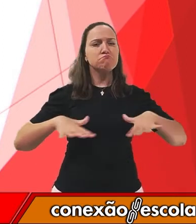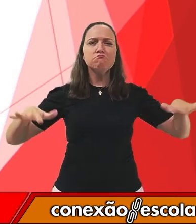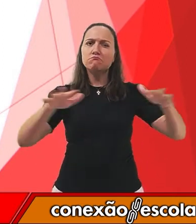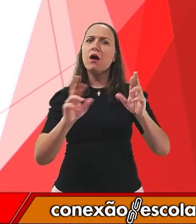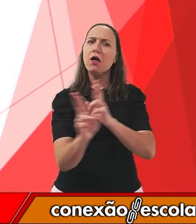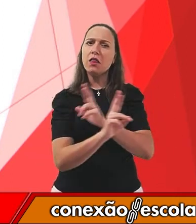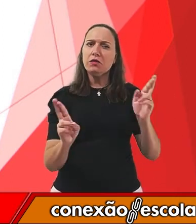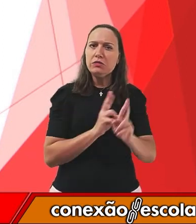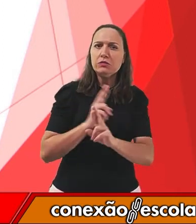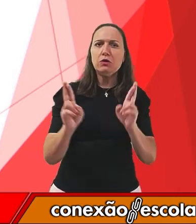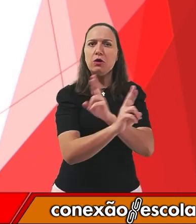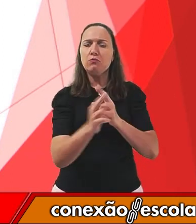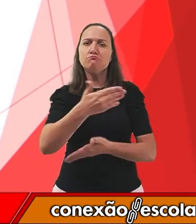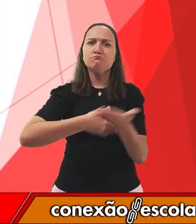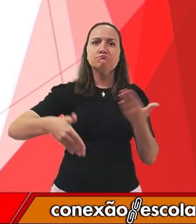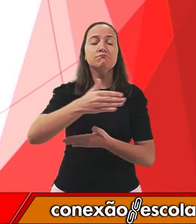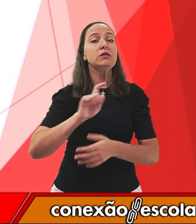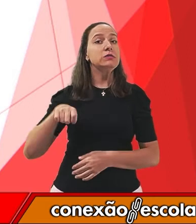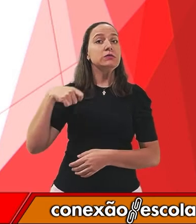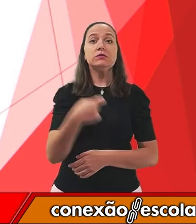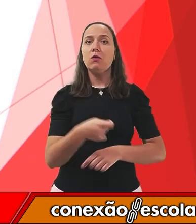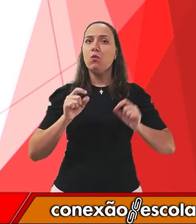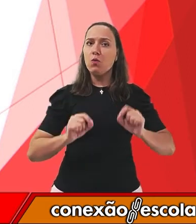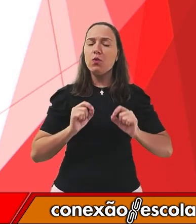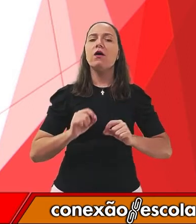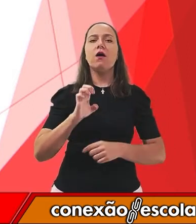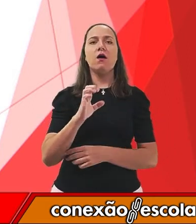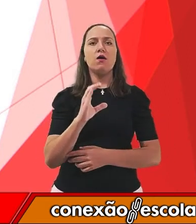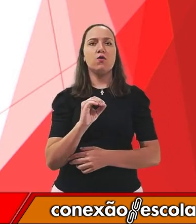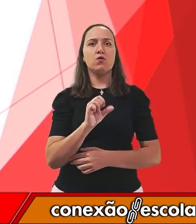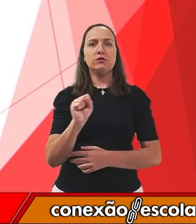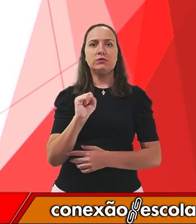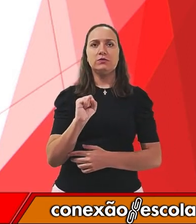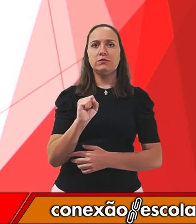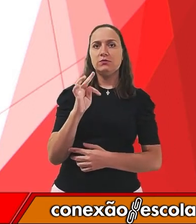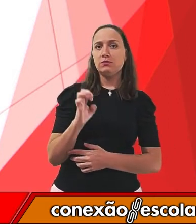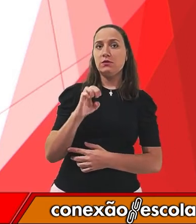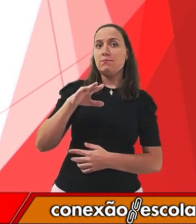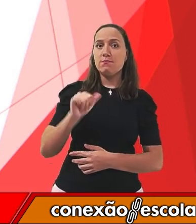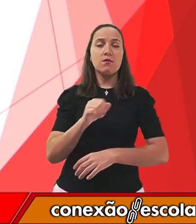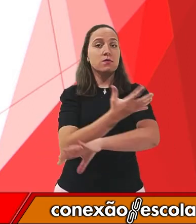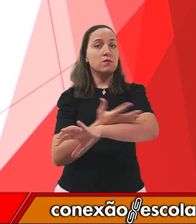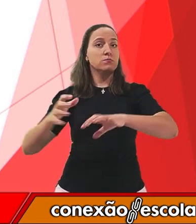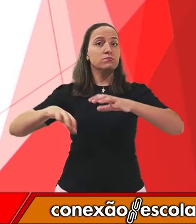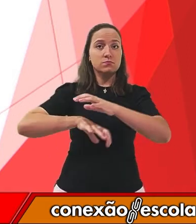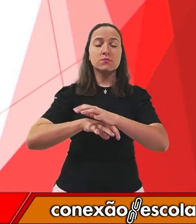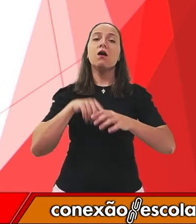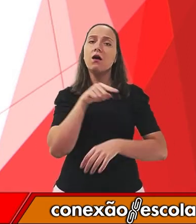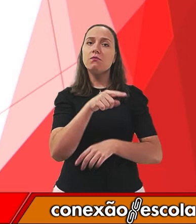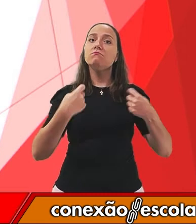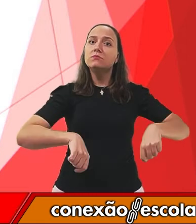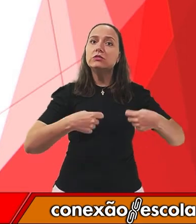entre eles. Isso é chamado ecossistema. No ecossistema, um ser depende do outro para